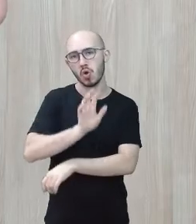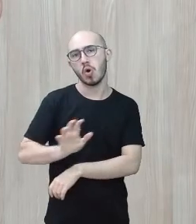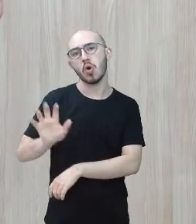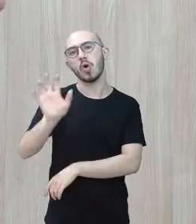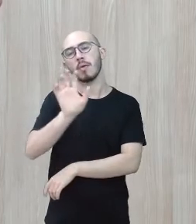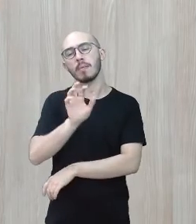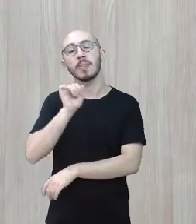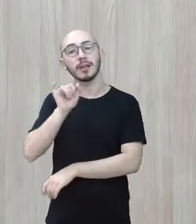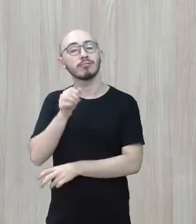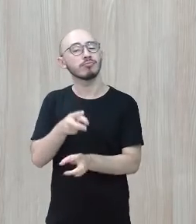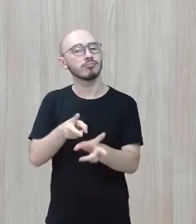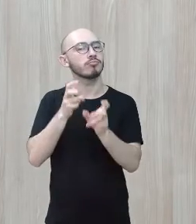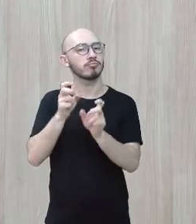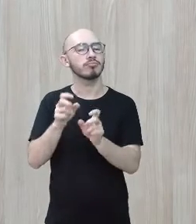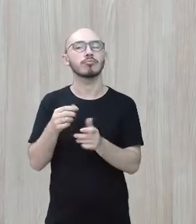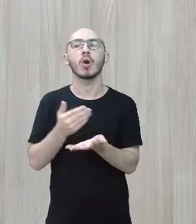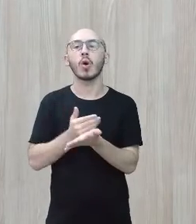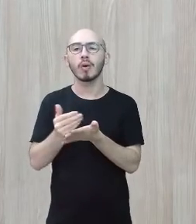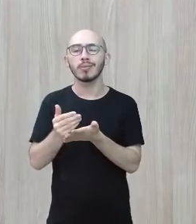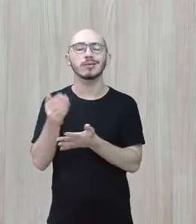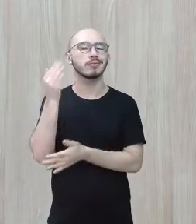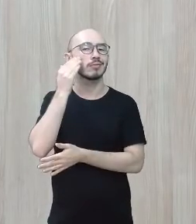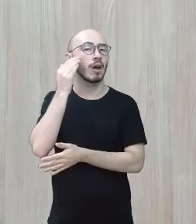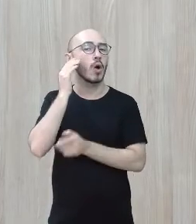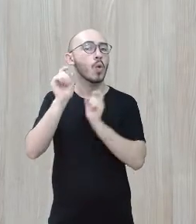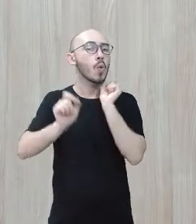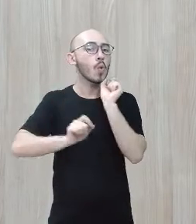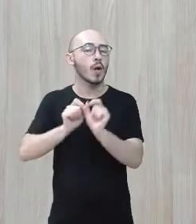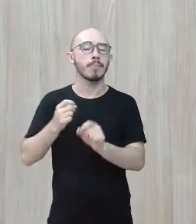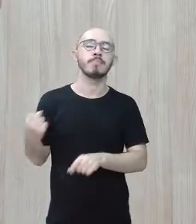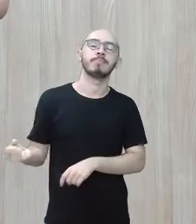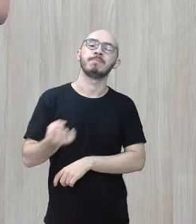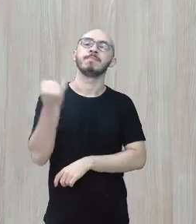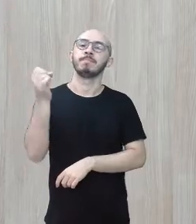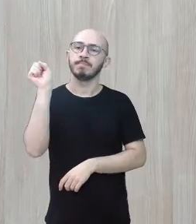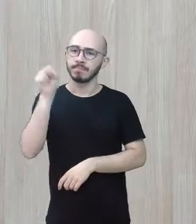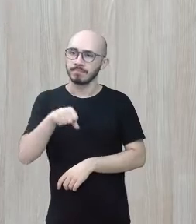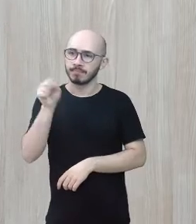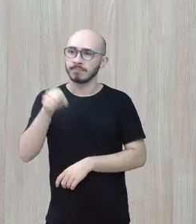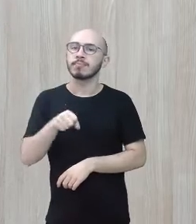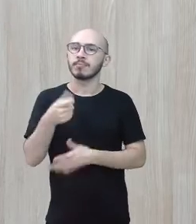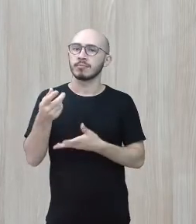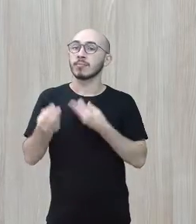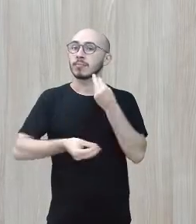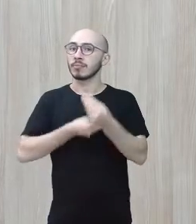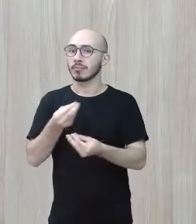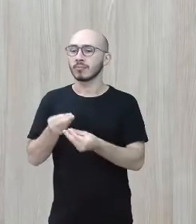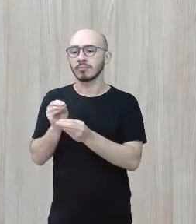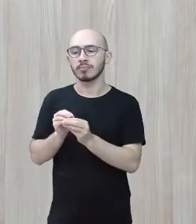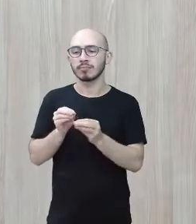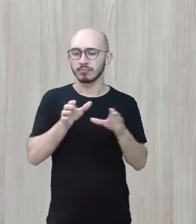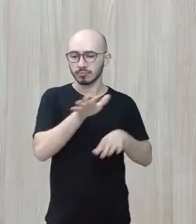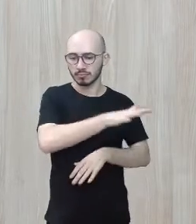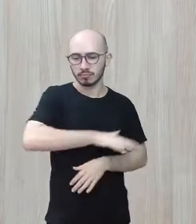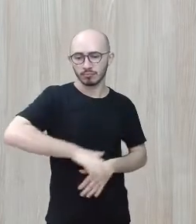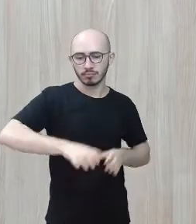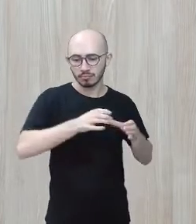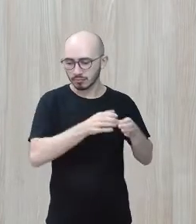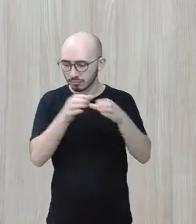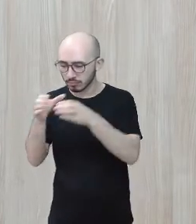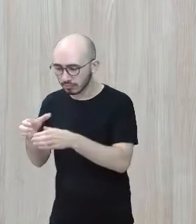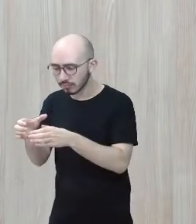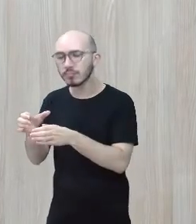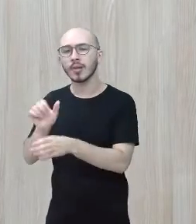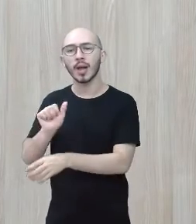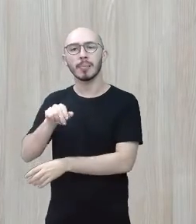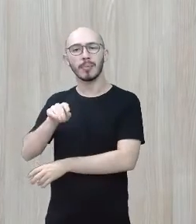Se a gente observa isso, a gente começa a perceber que é muito importante essa ideia da amostra, mas que essa amostra seja